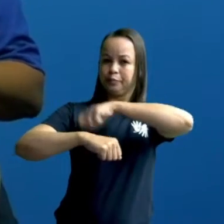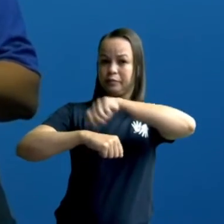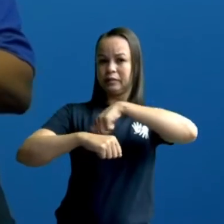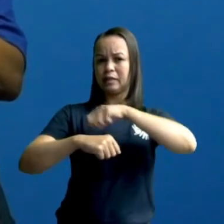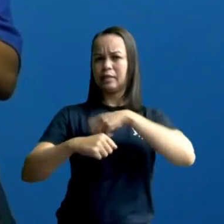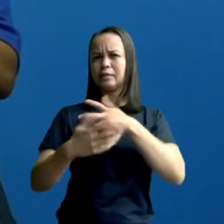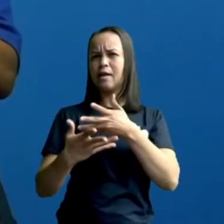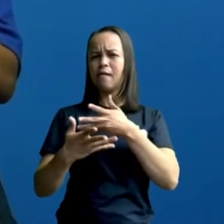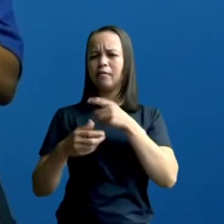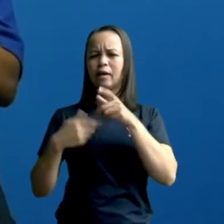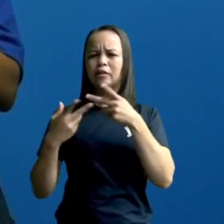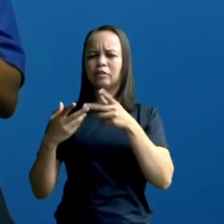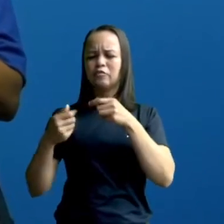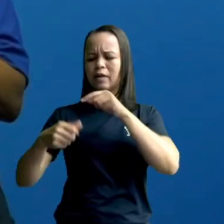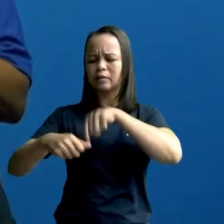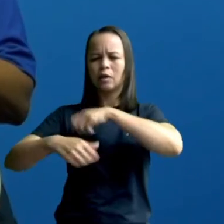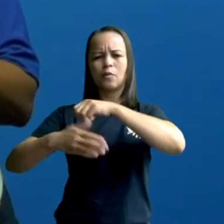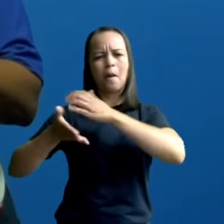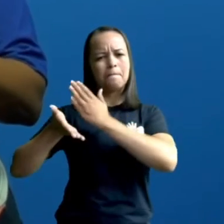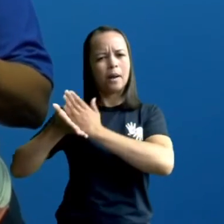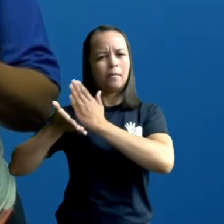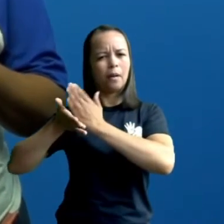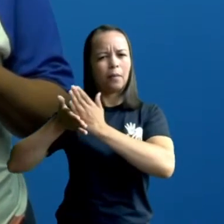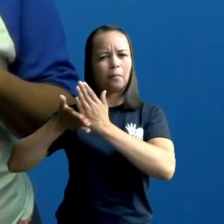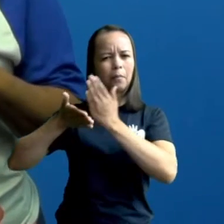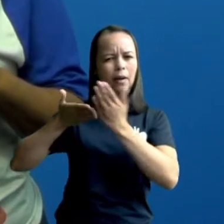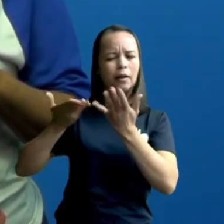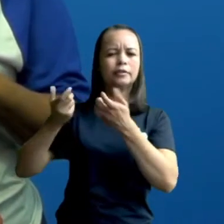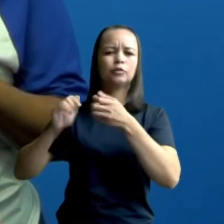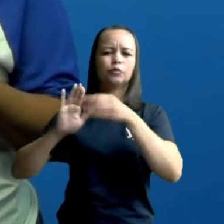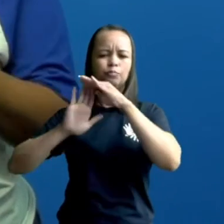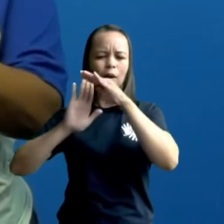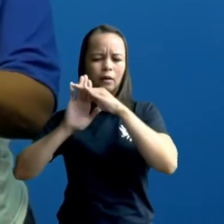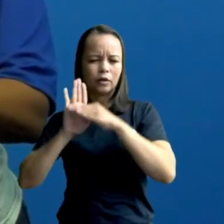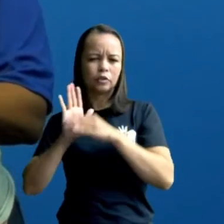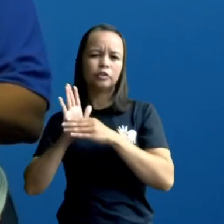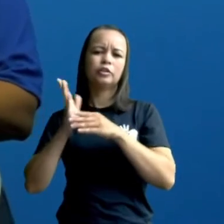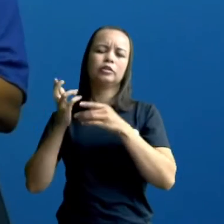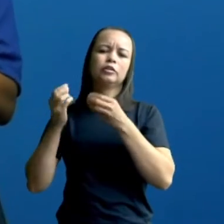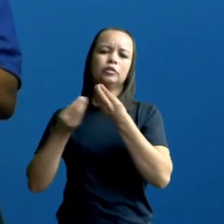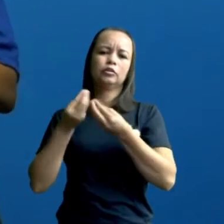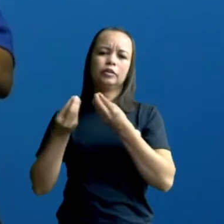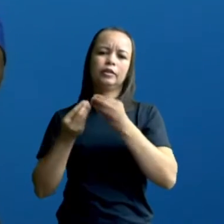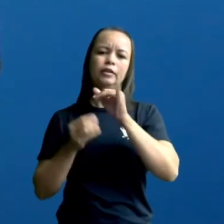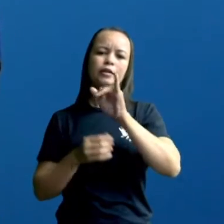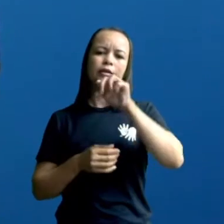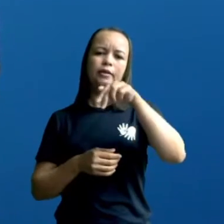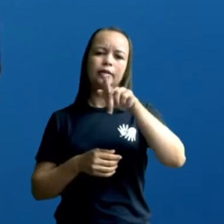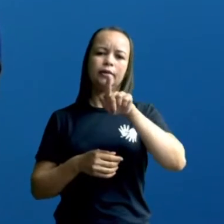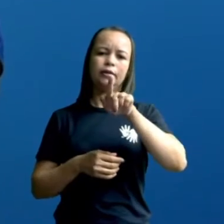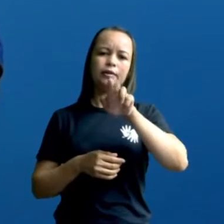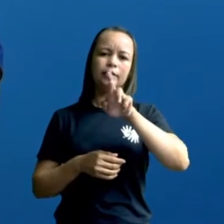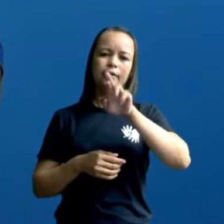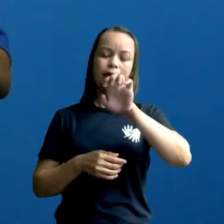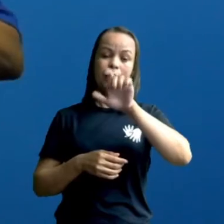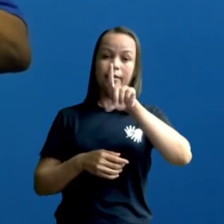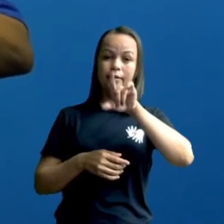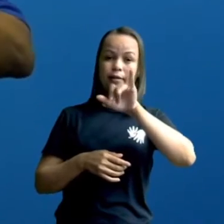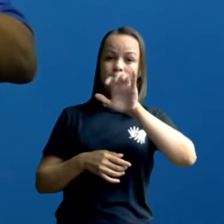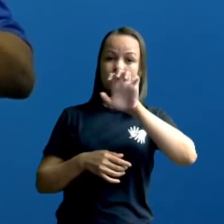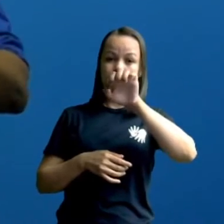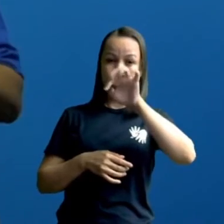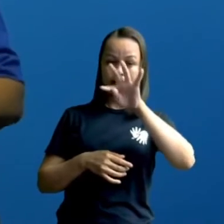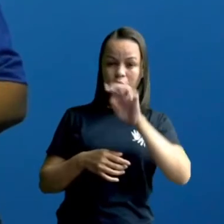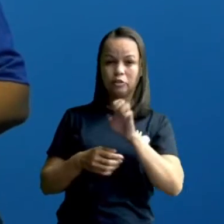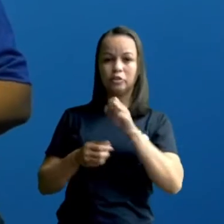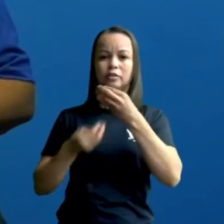já é antiga, a gente segue o passo a passo, dos ingredientes e do modo de fazer, seguindo tudo direitinho para que a receita